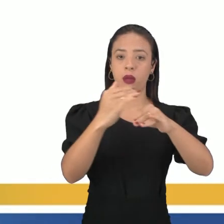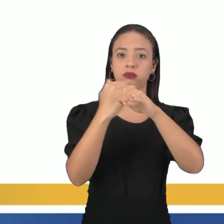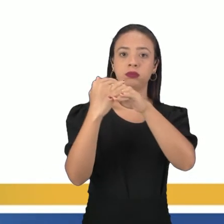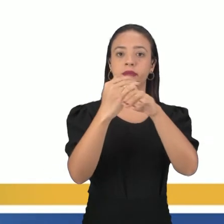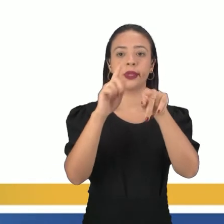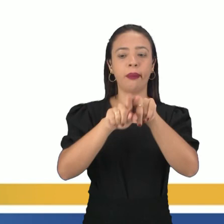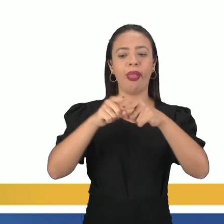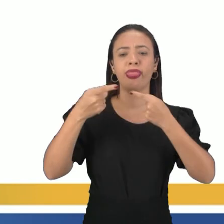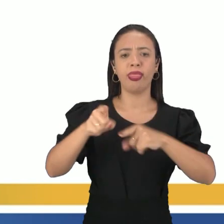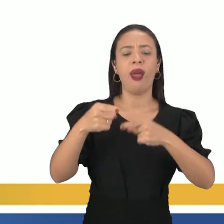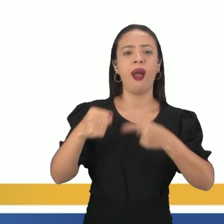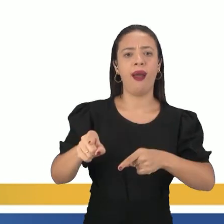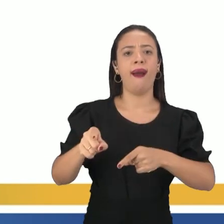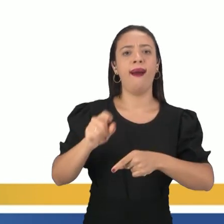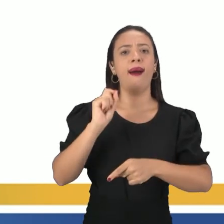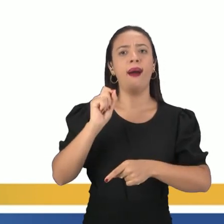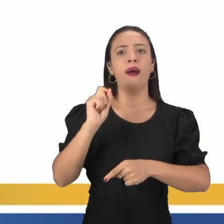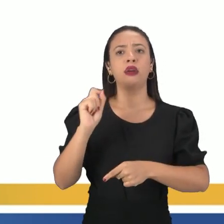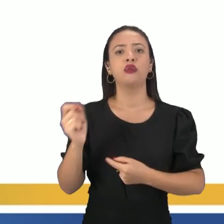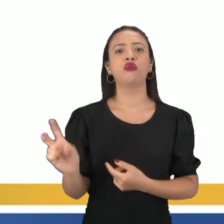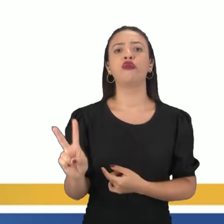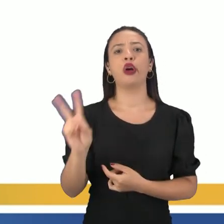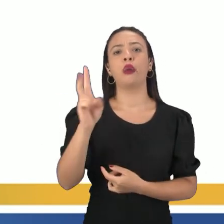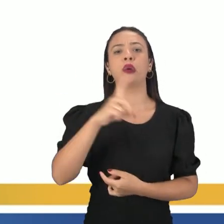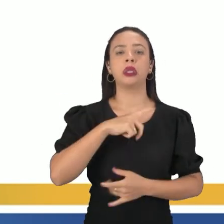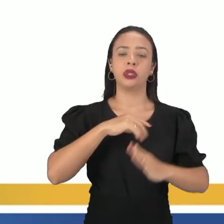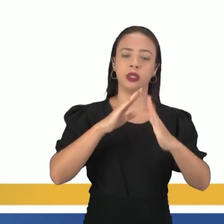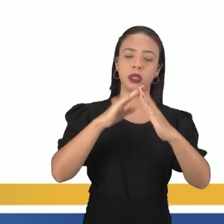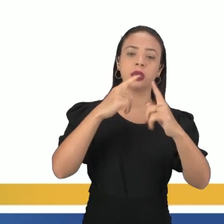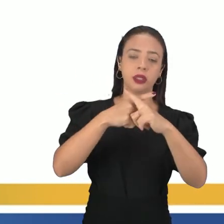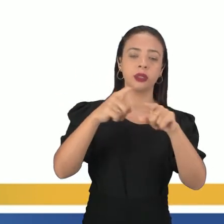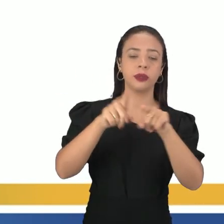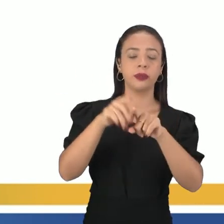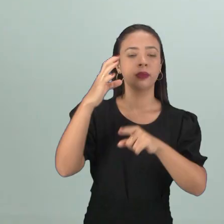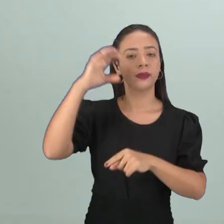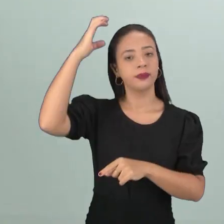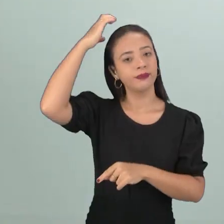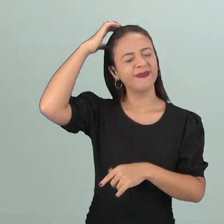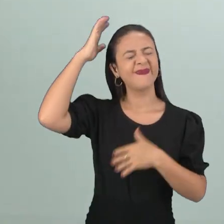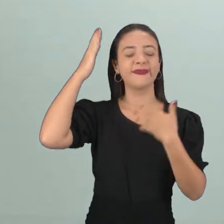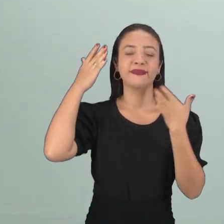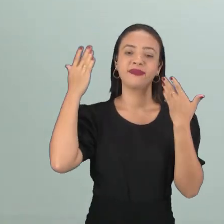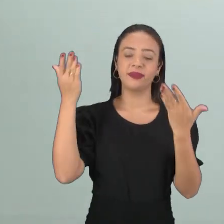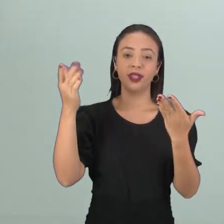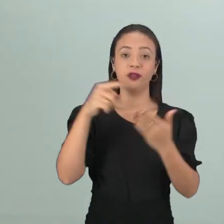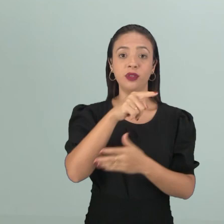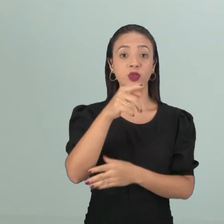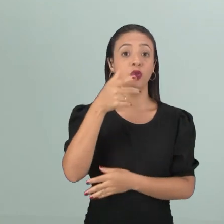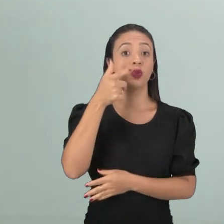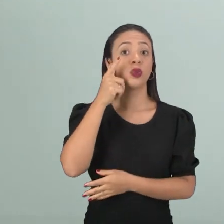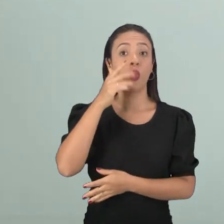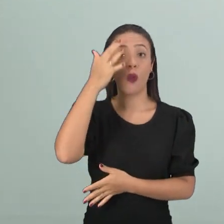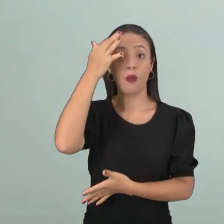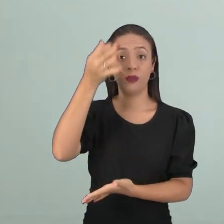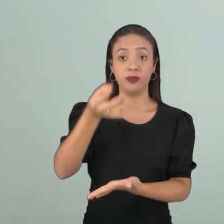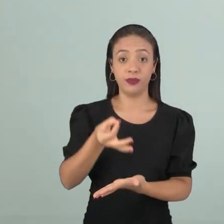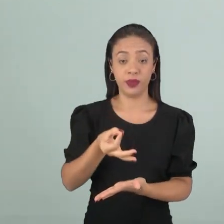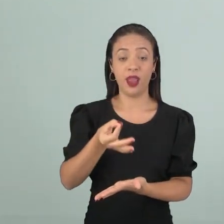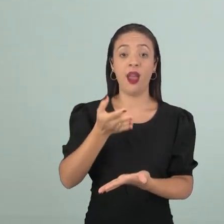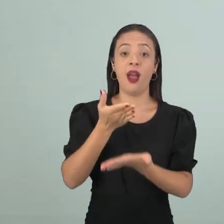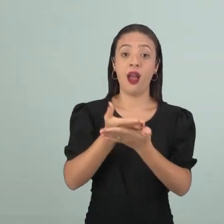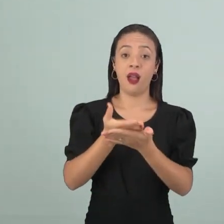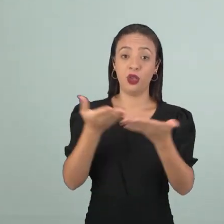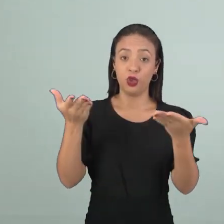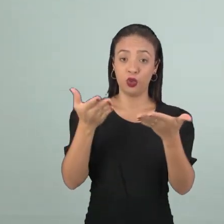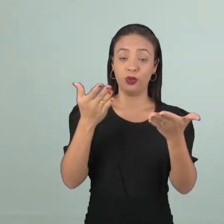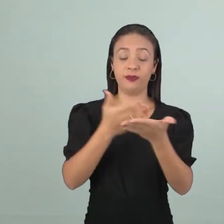os privilégios da nobreza, da igreja e do próprio rei, certo? Então é isso, eu espero que vocês tenham conseguido compreender a nossa aula. A gente